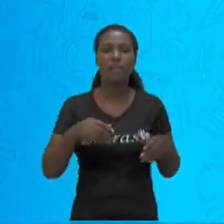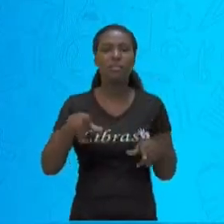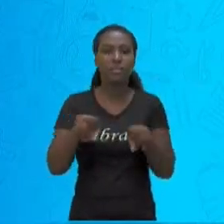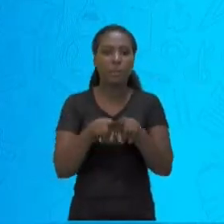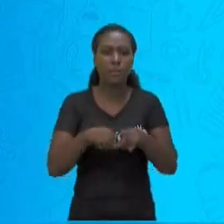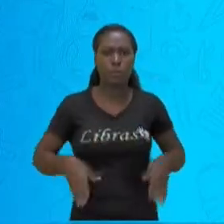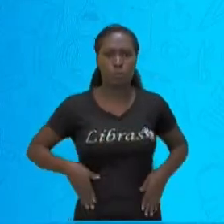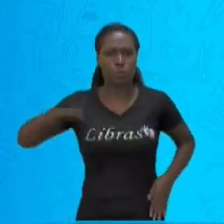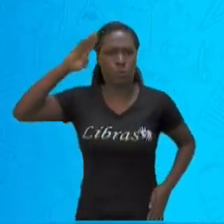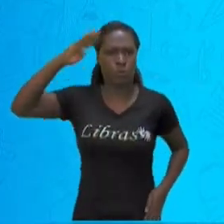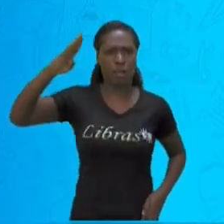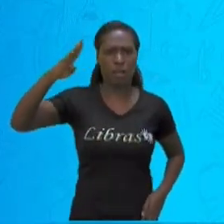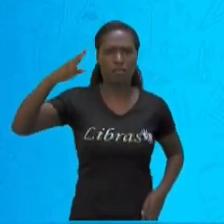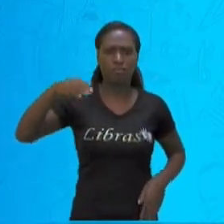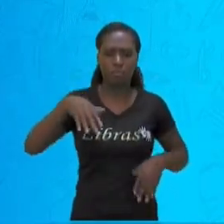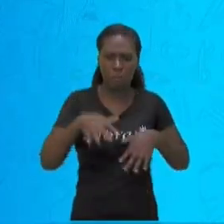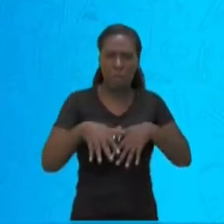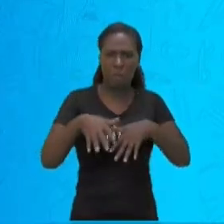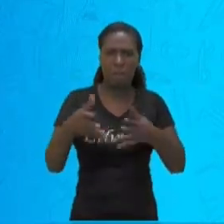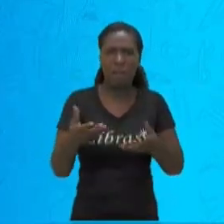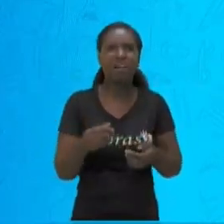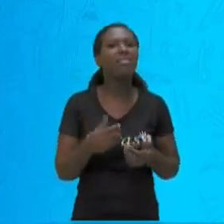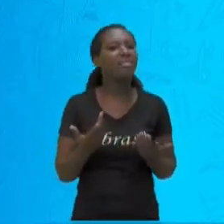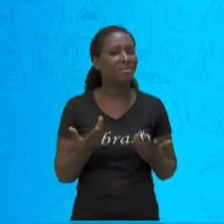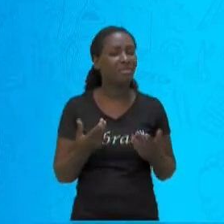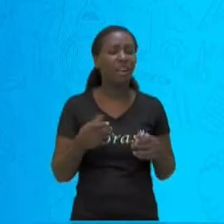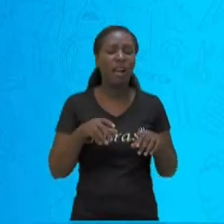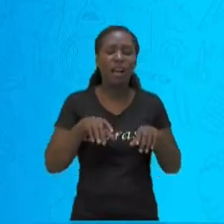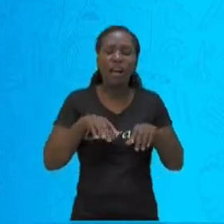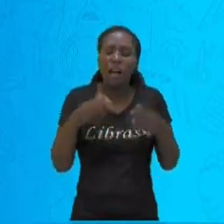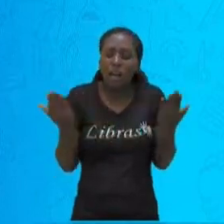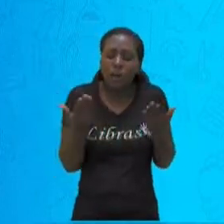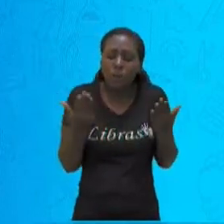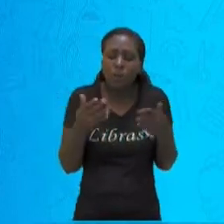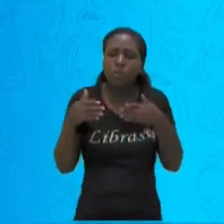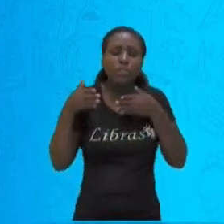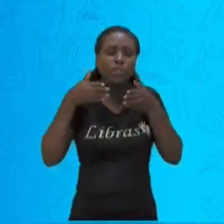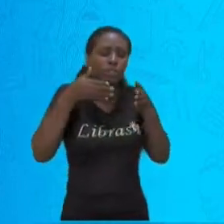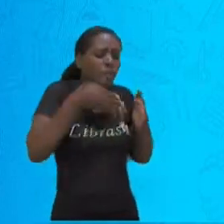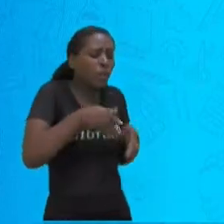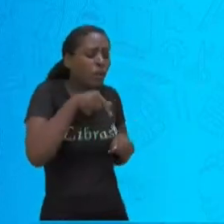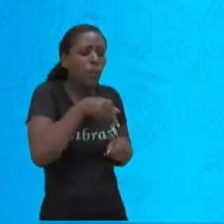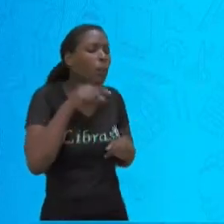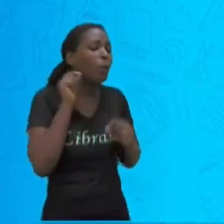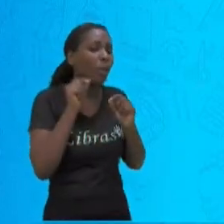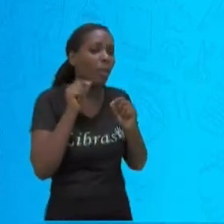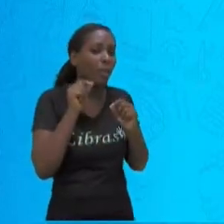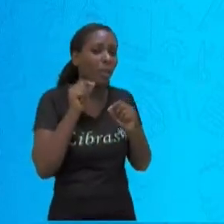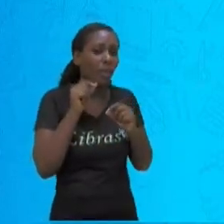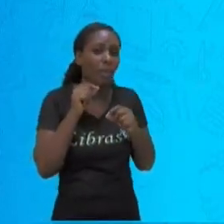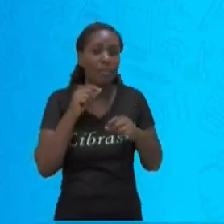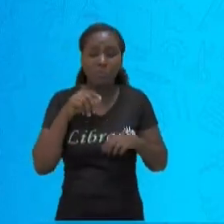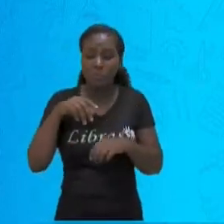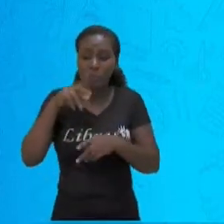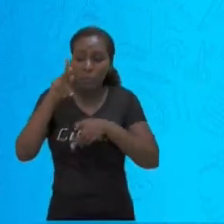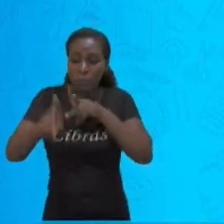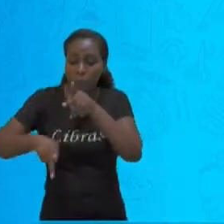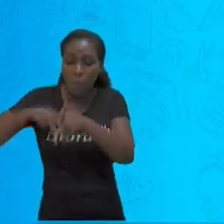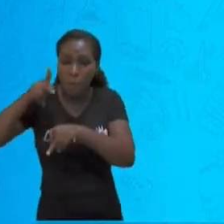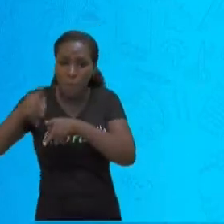mas agora chega alguém que tem uma outra administração